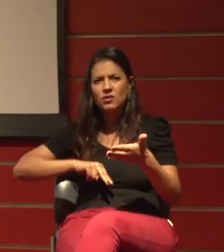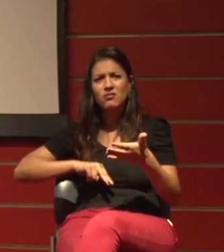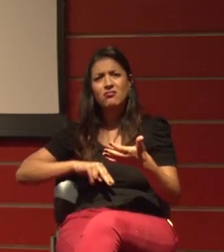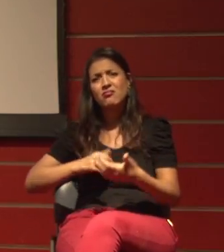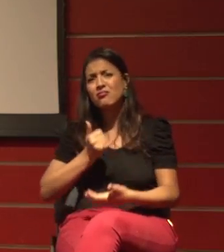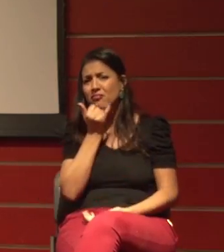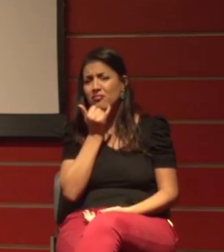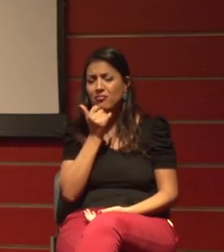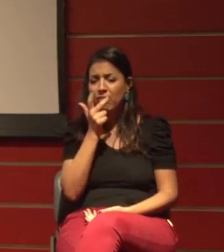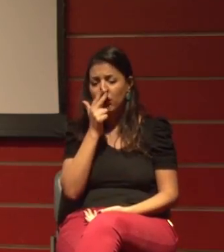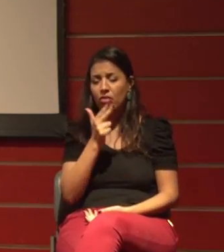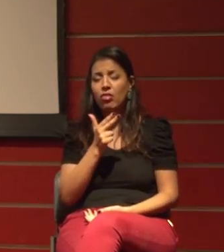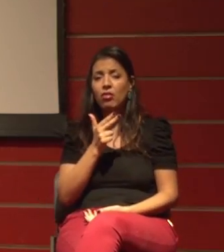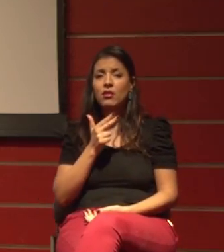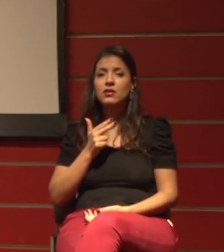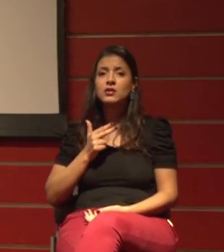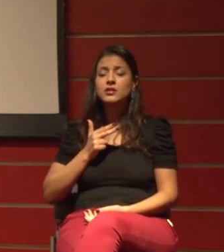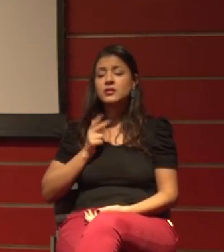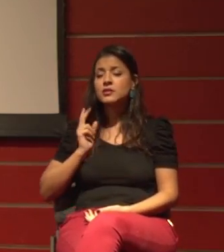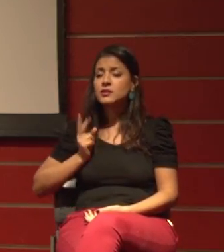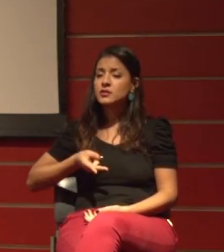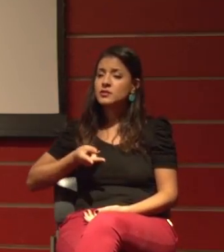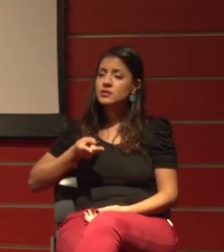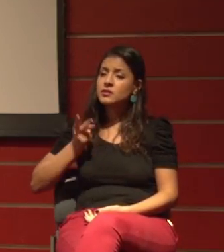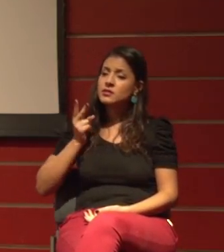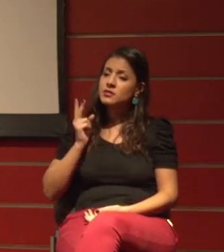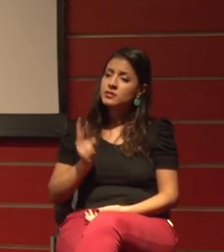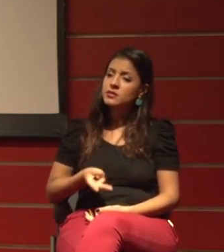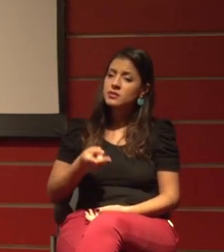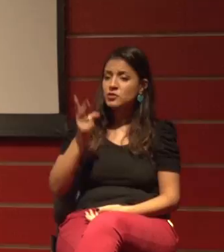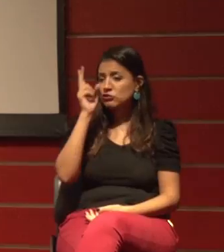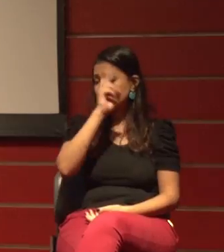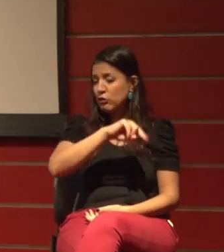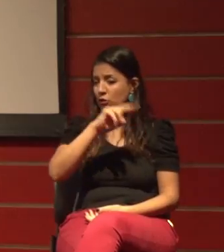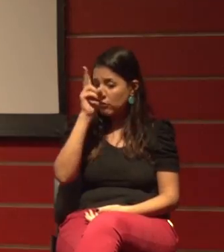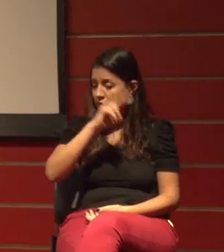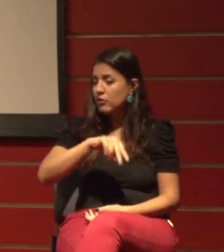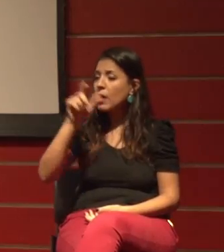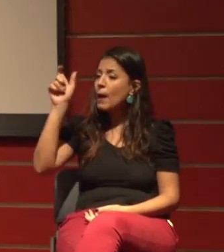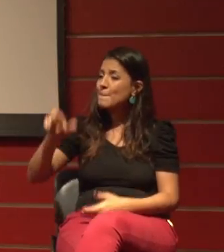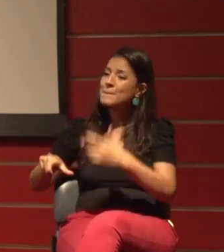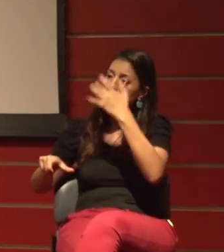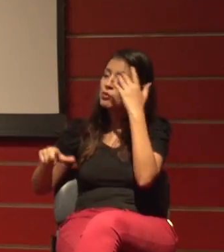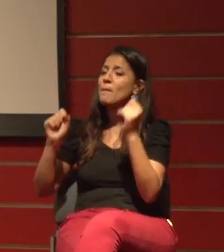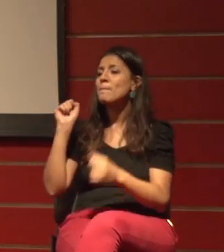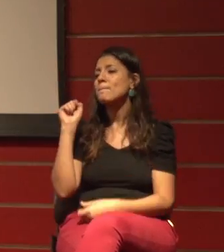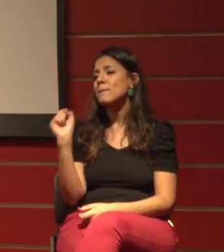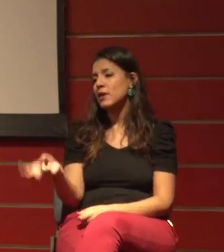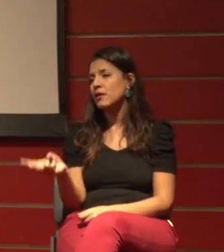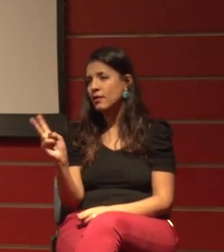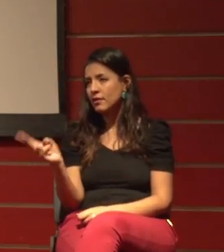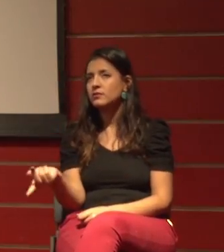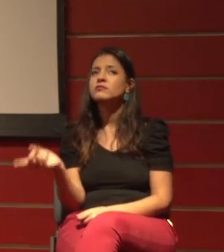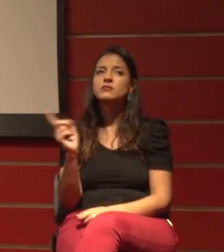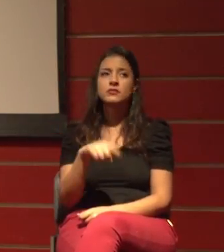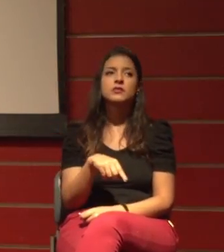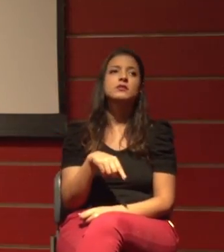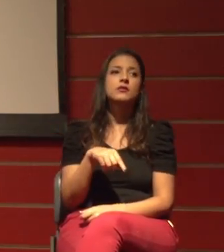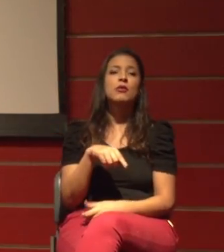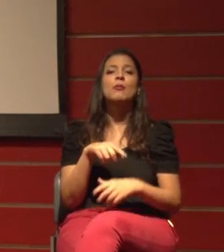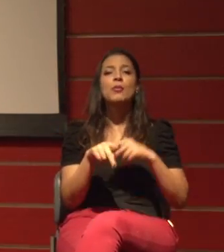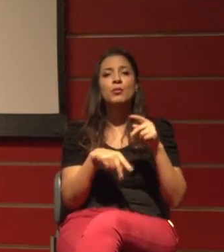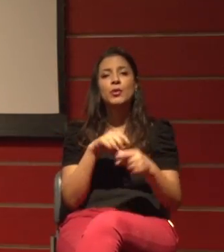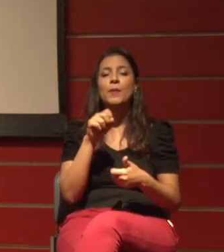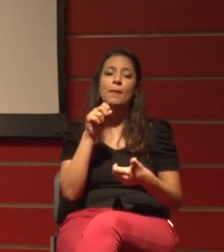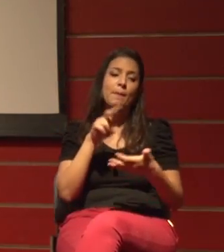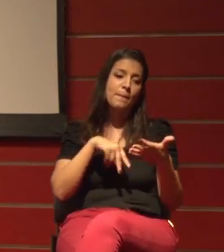monótona né porque são as mesmas histórias contadas pelas mesmas pessoas para as mesmas pessoas Você lê um livro